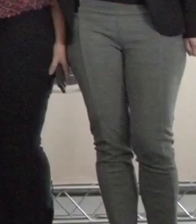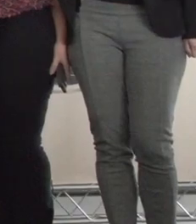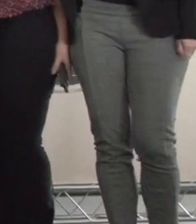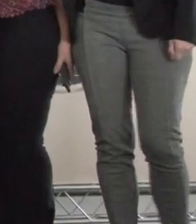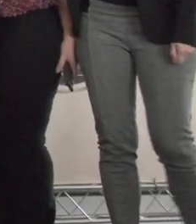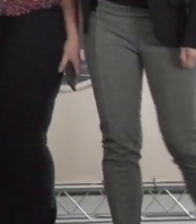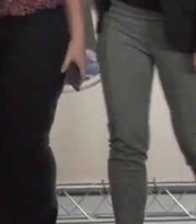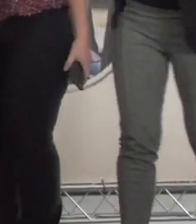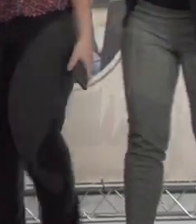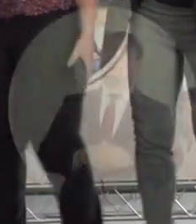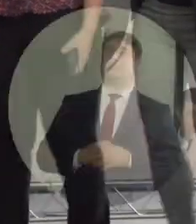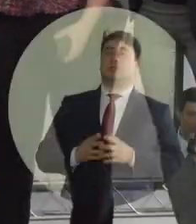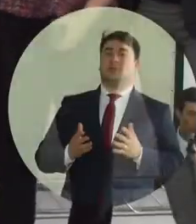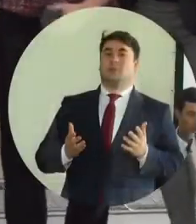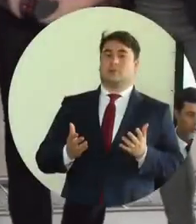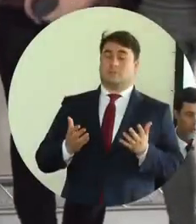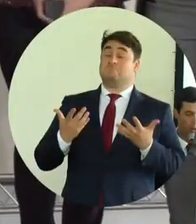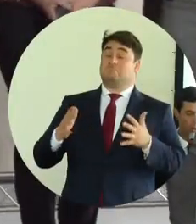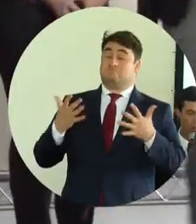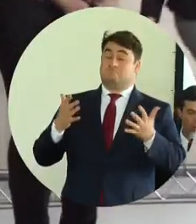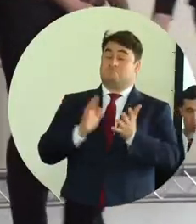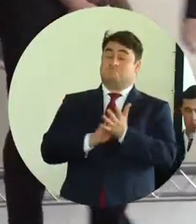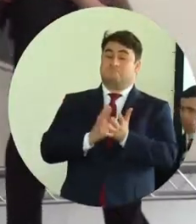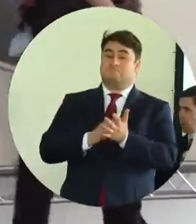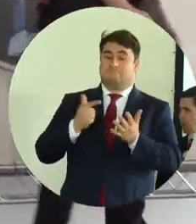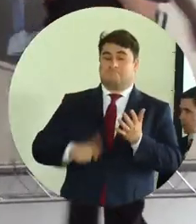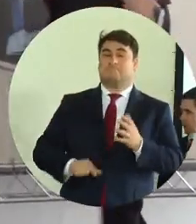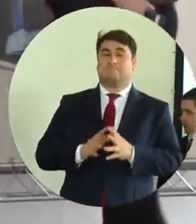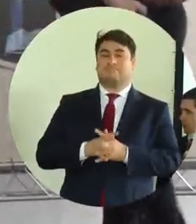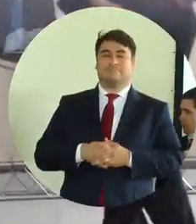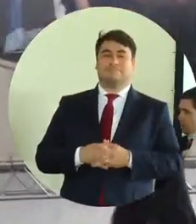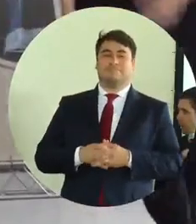Mais uma salva de palmas, muito obrigado.